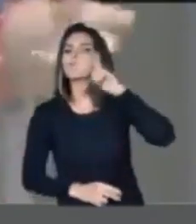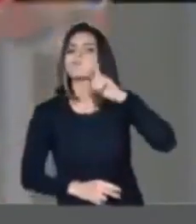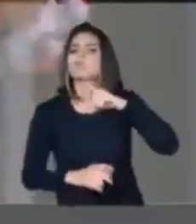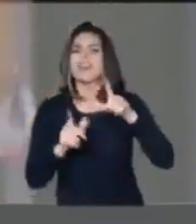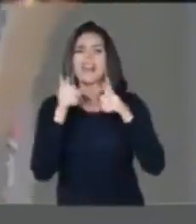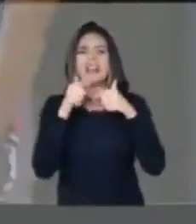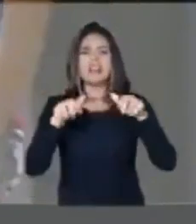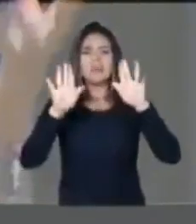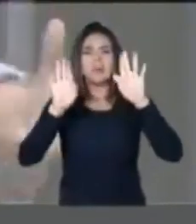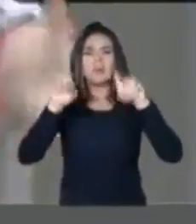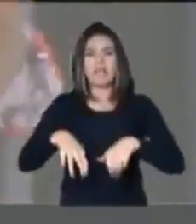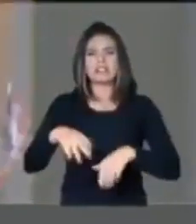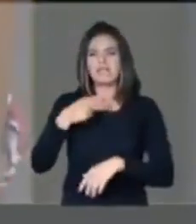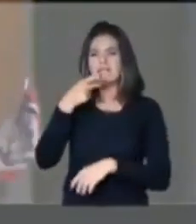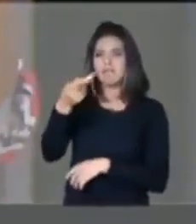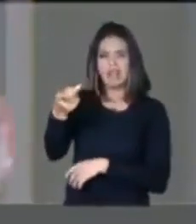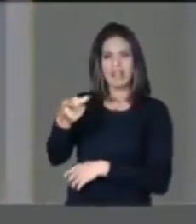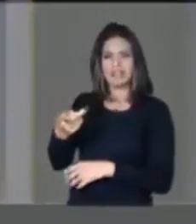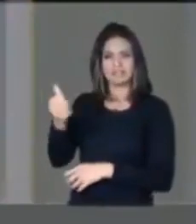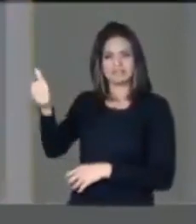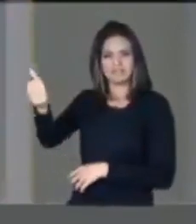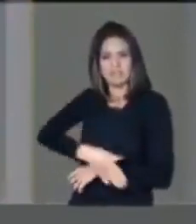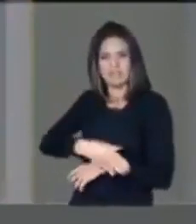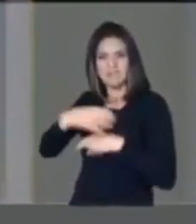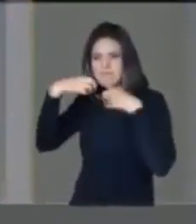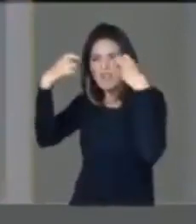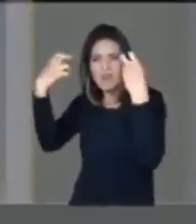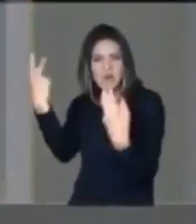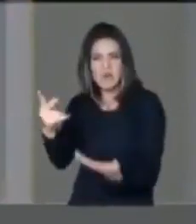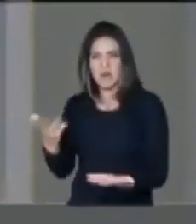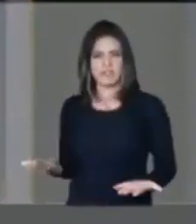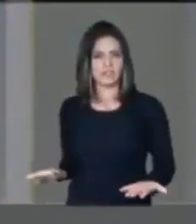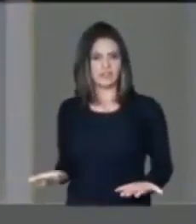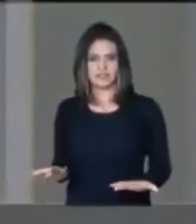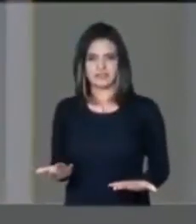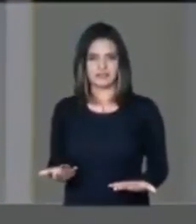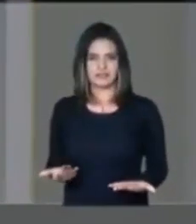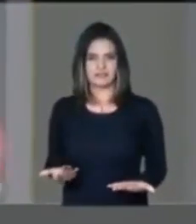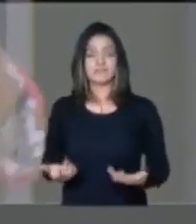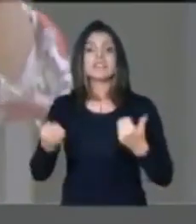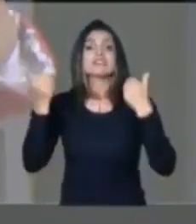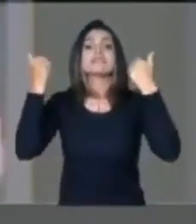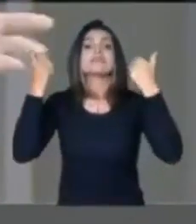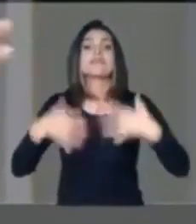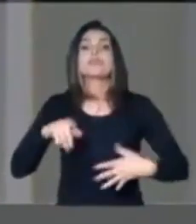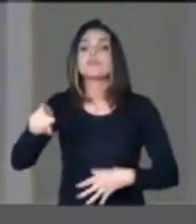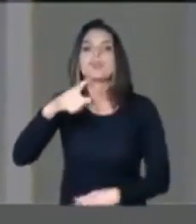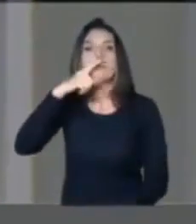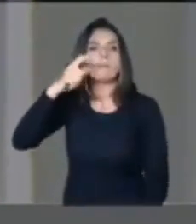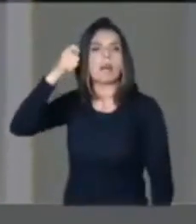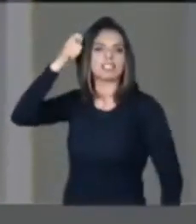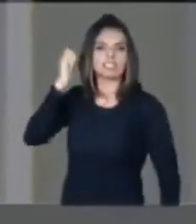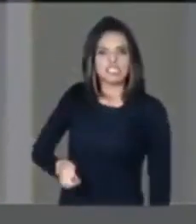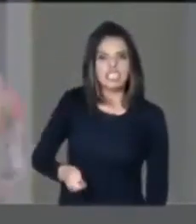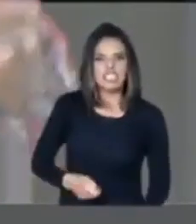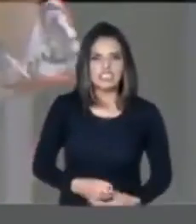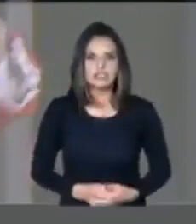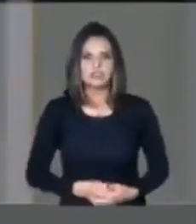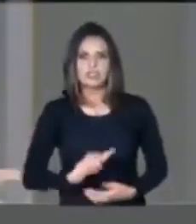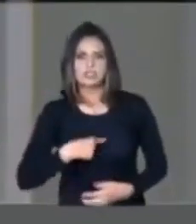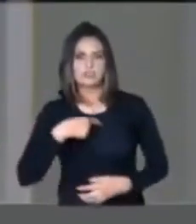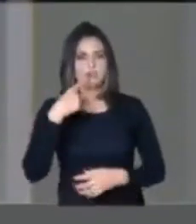essa linguagem chula e vergonhosa no parlamento brasileiro. Explique o seu machismo, a sua